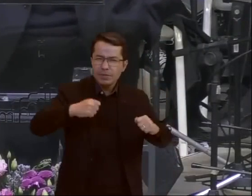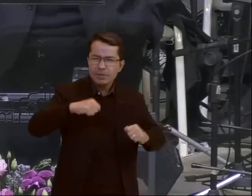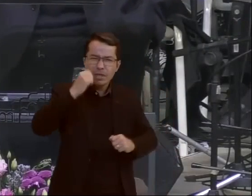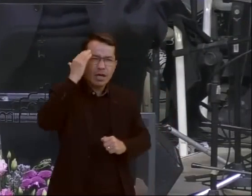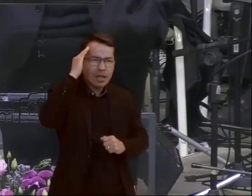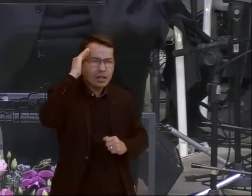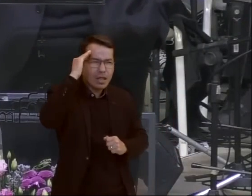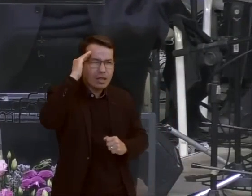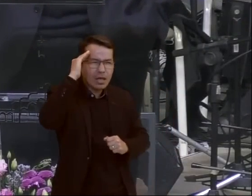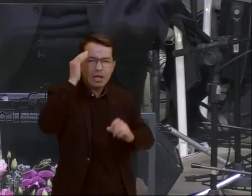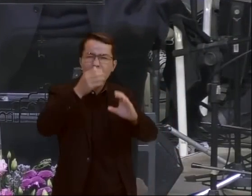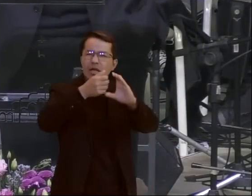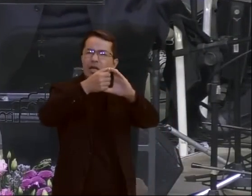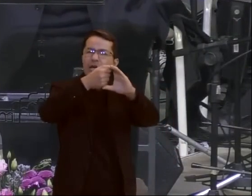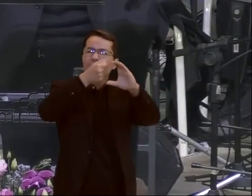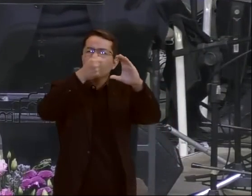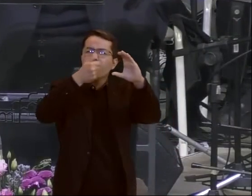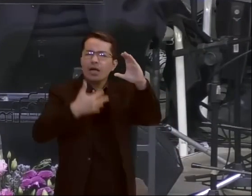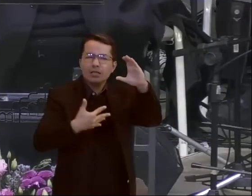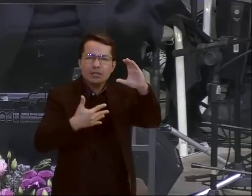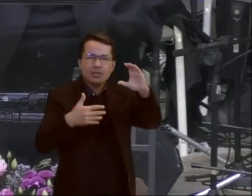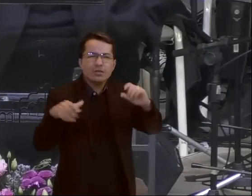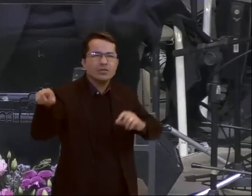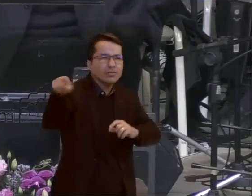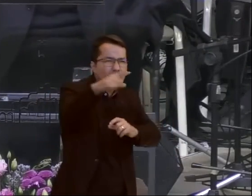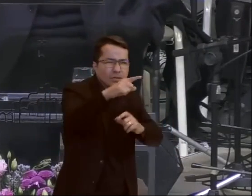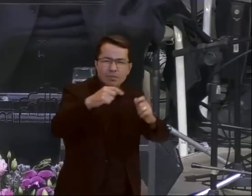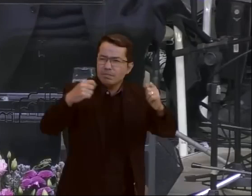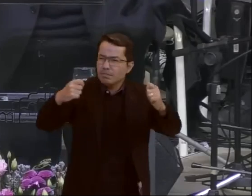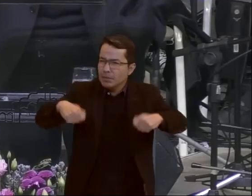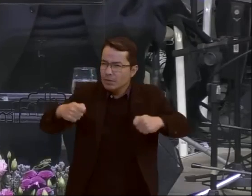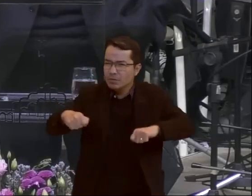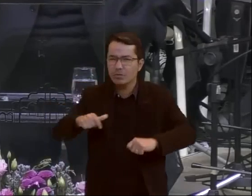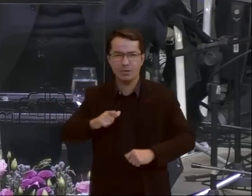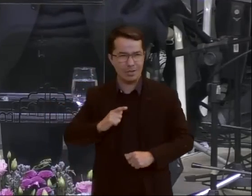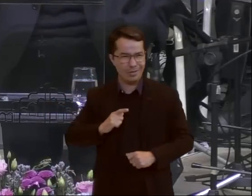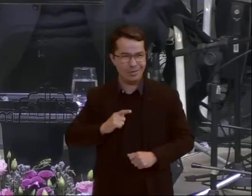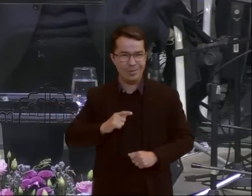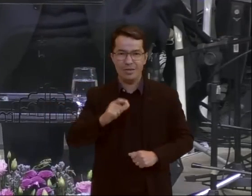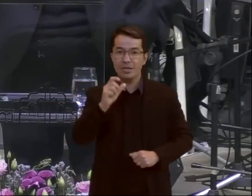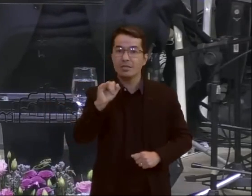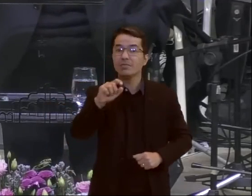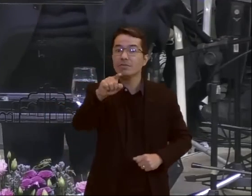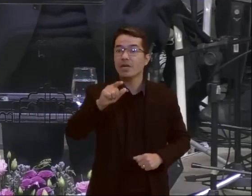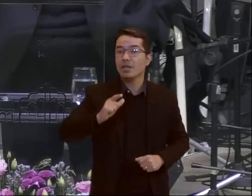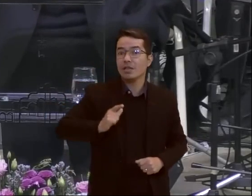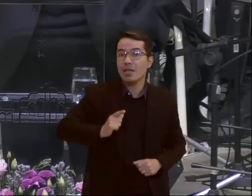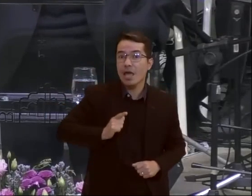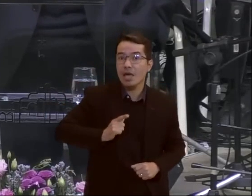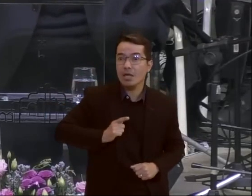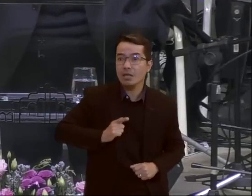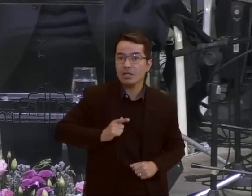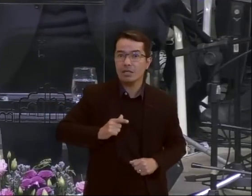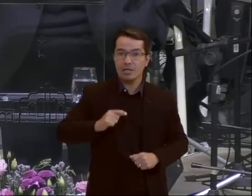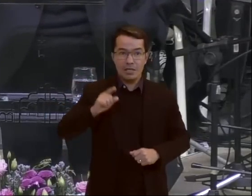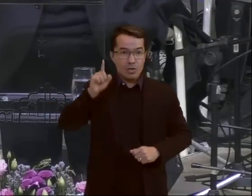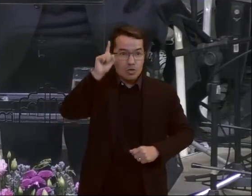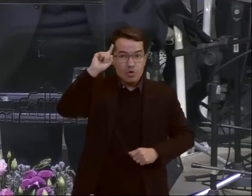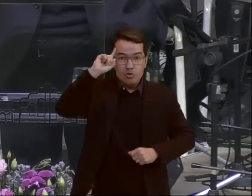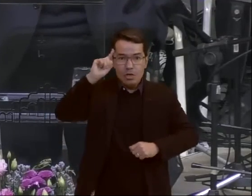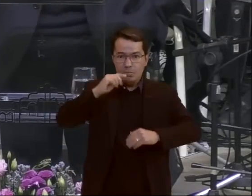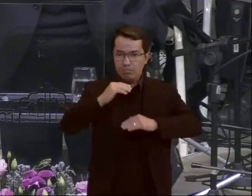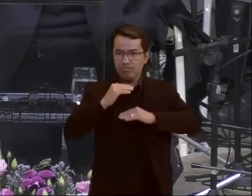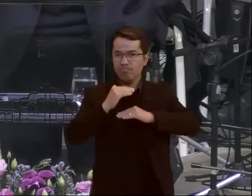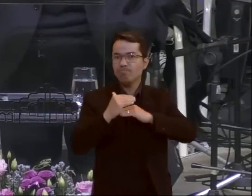vocês precisam ter. Se vocês as tiverem e fizerem com que elas aumentem,